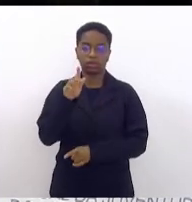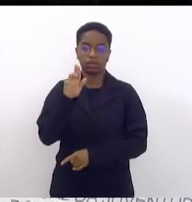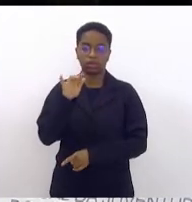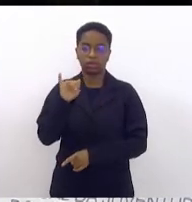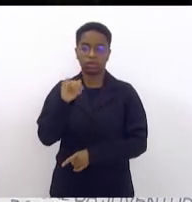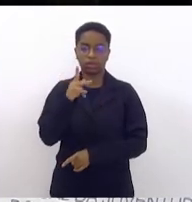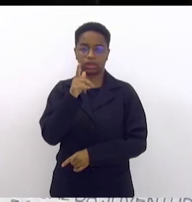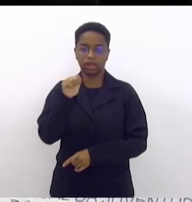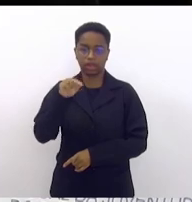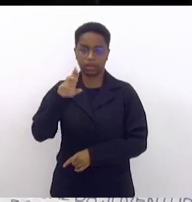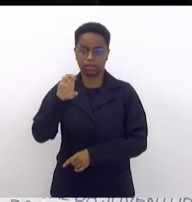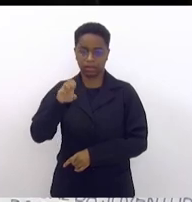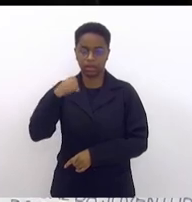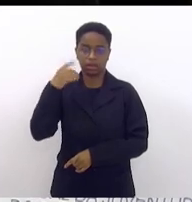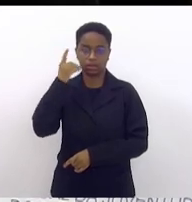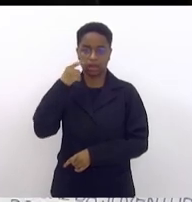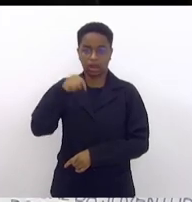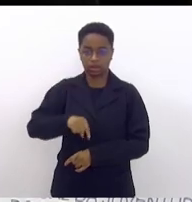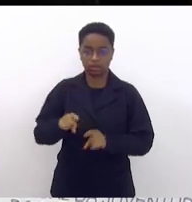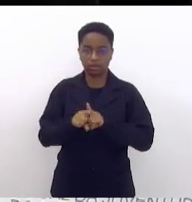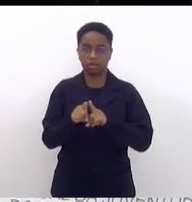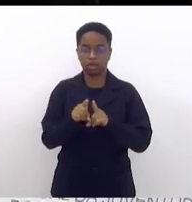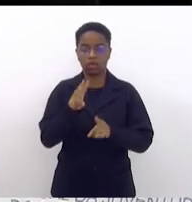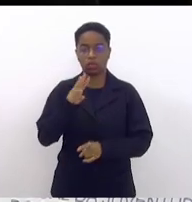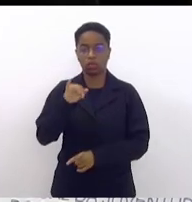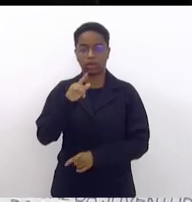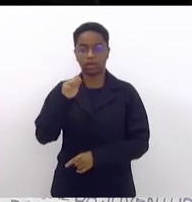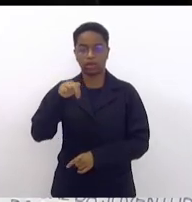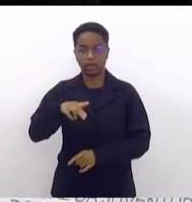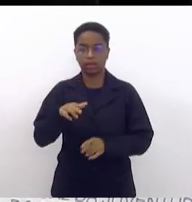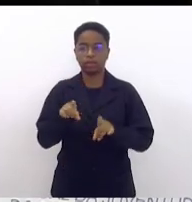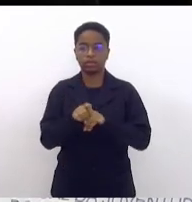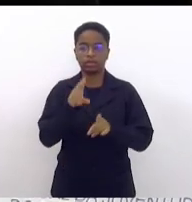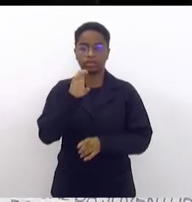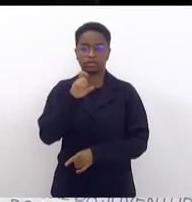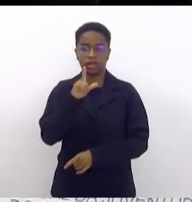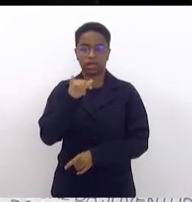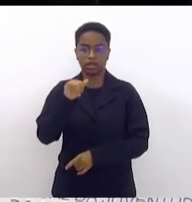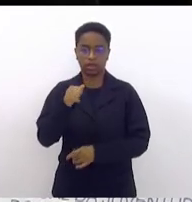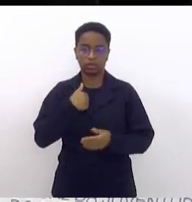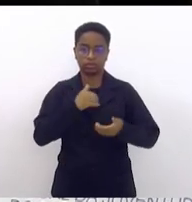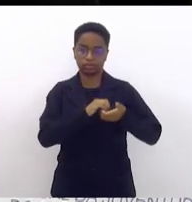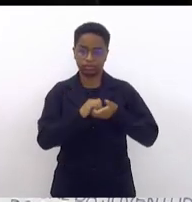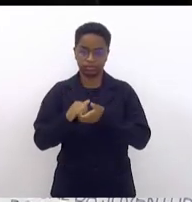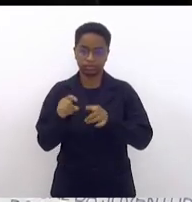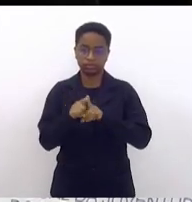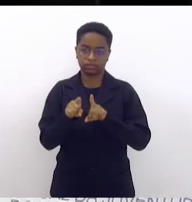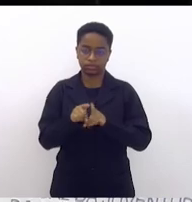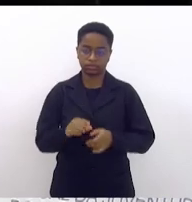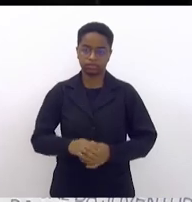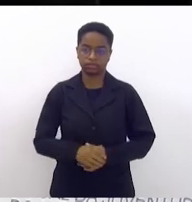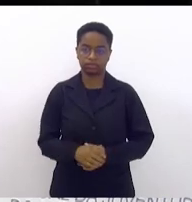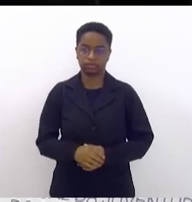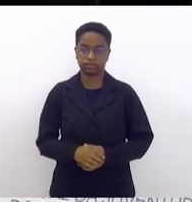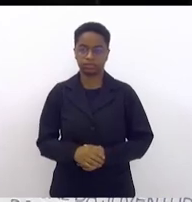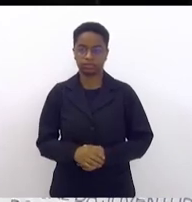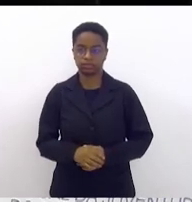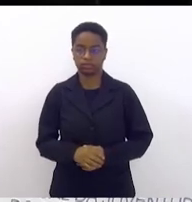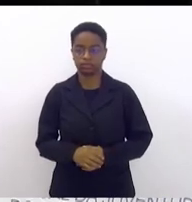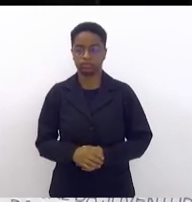aqui da lerg e cumprimentando o willam meu amigo eu cumprimento a Célia e dou meus cumprimentos a deputada Célia Jordão